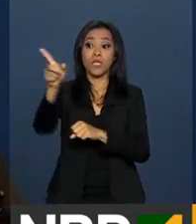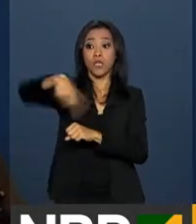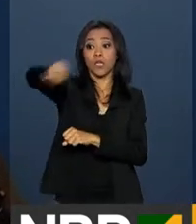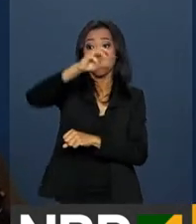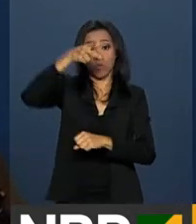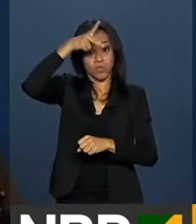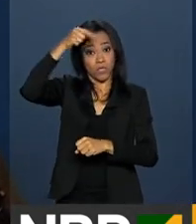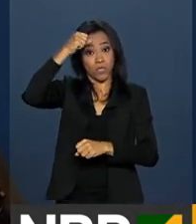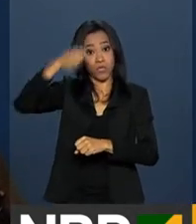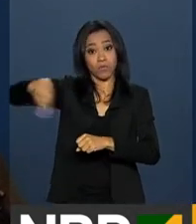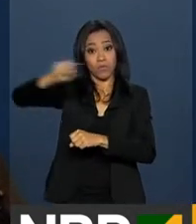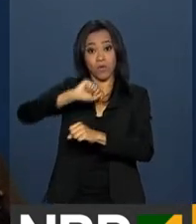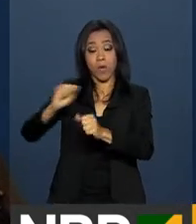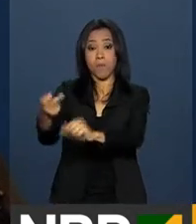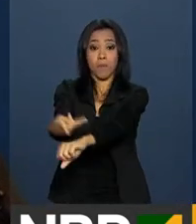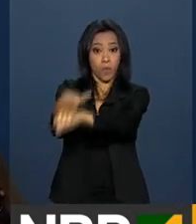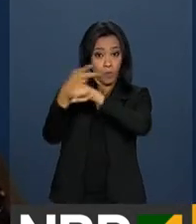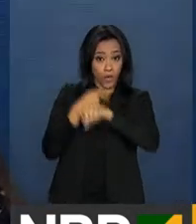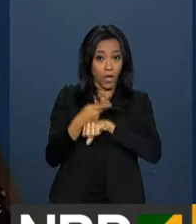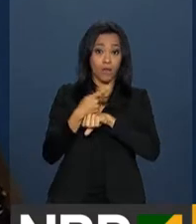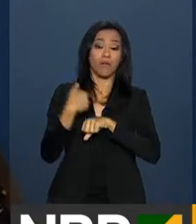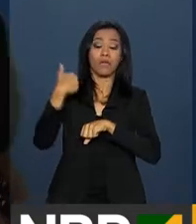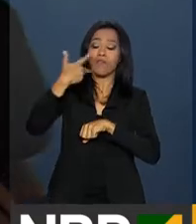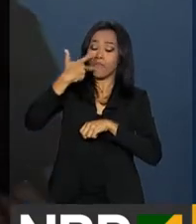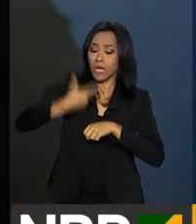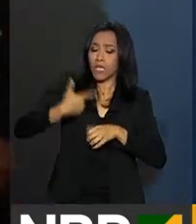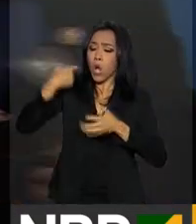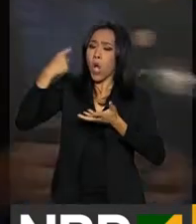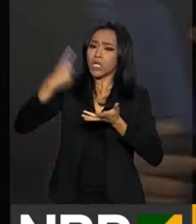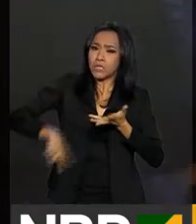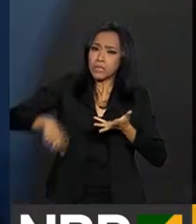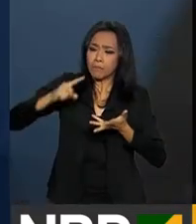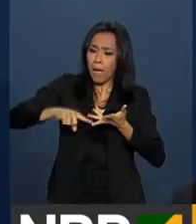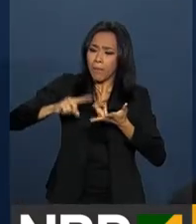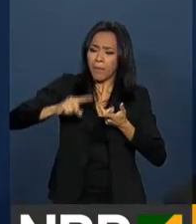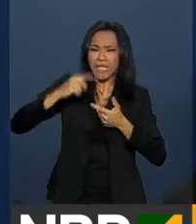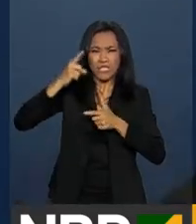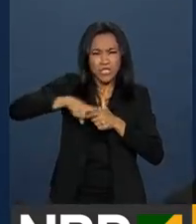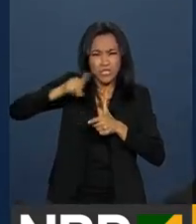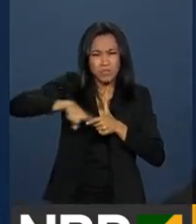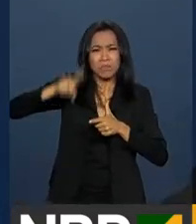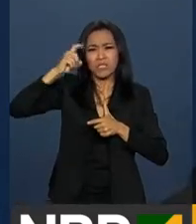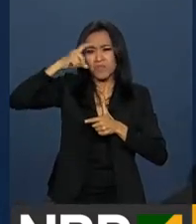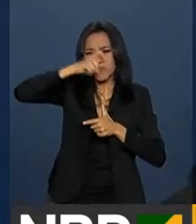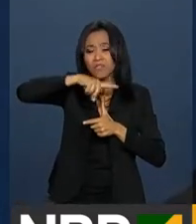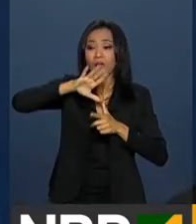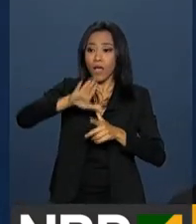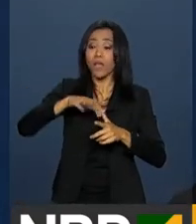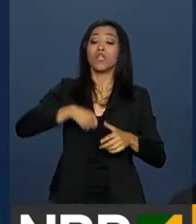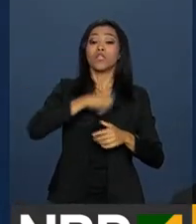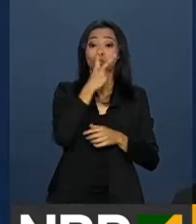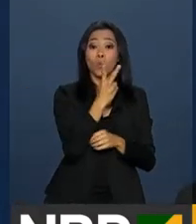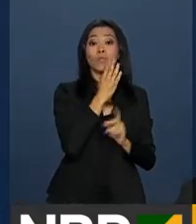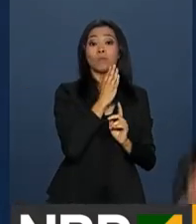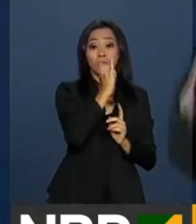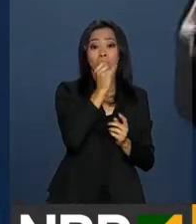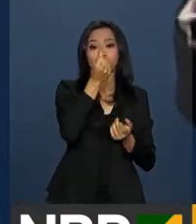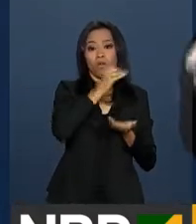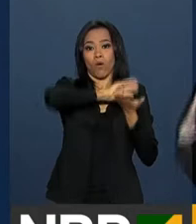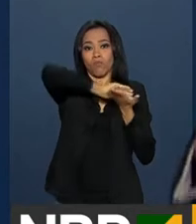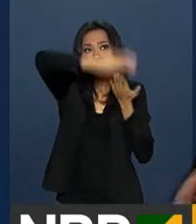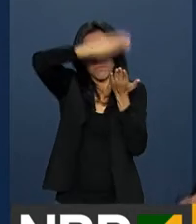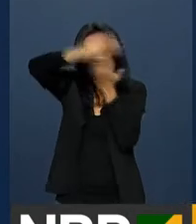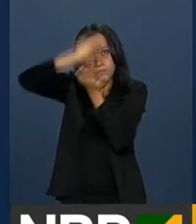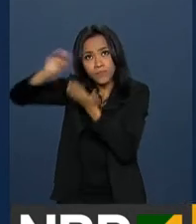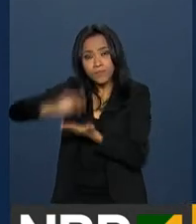dizer: olha, nós estamos em dificuldades, falamos: vamos lá, nós vamos entregar agora 2 bilhões de reais pelo FPM. E hoje os senhores já podem